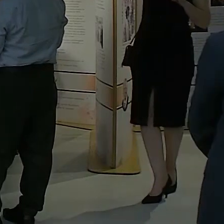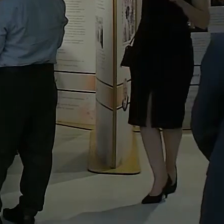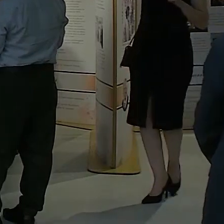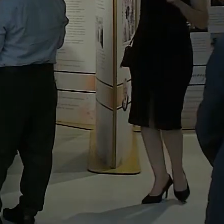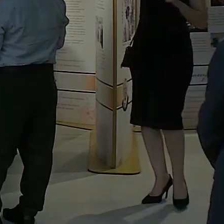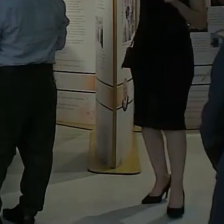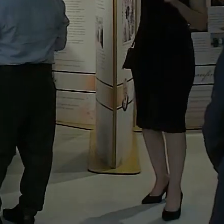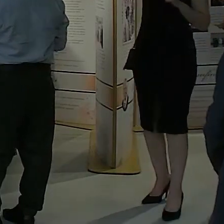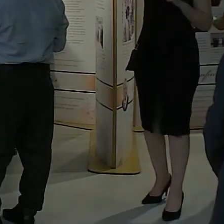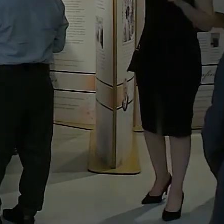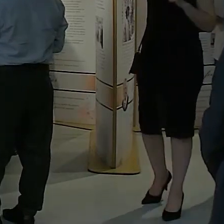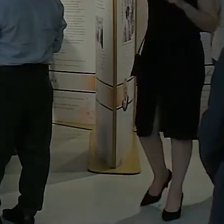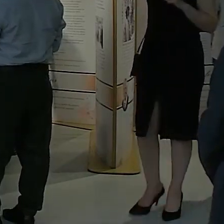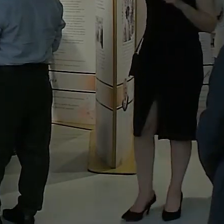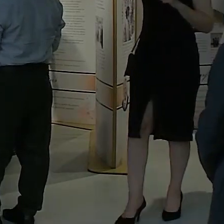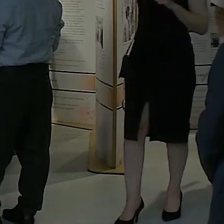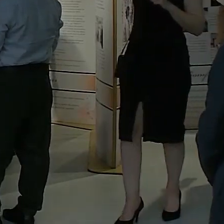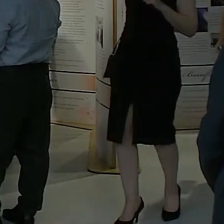já prometeu.